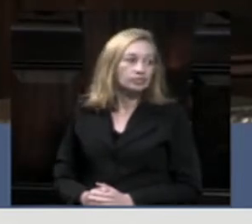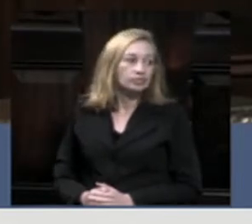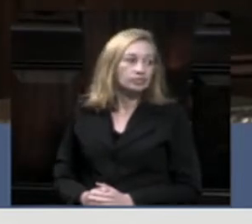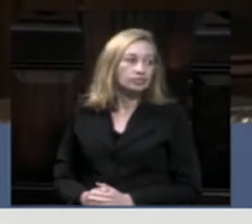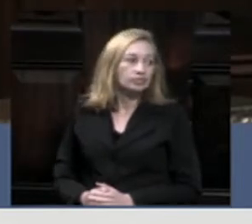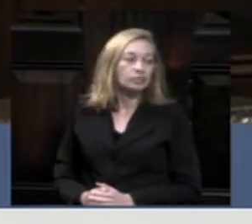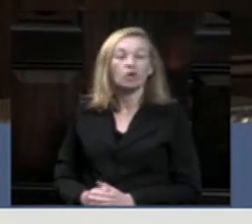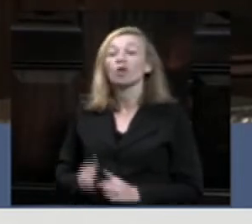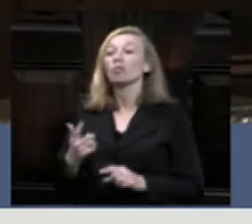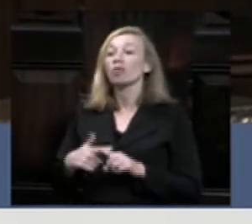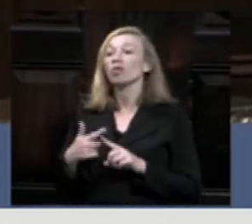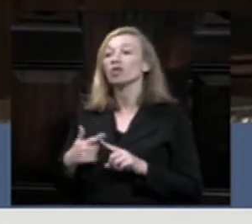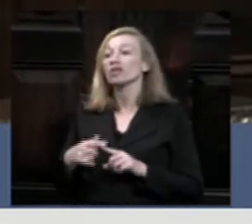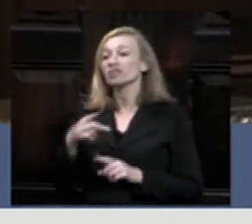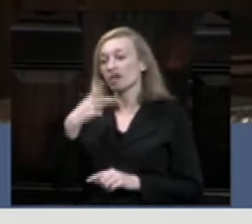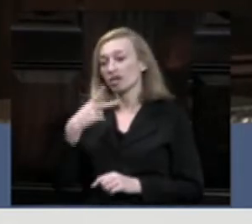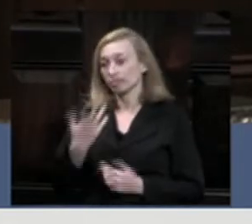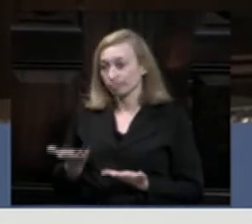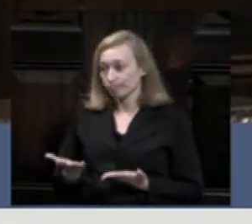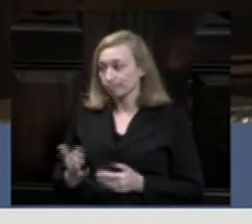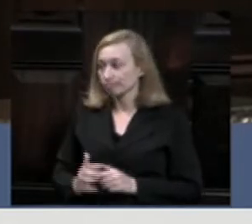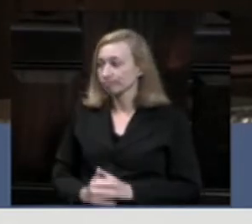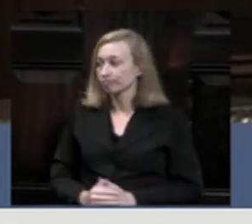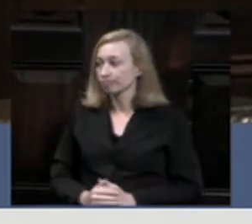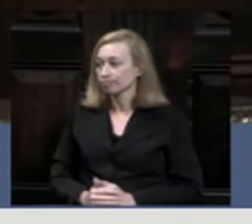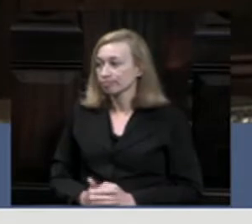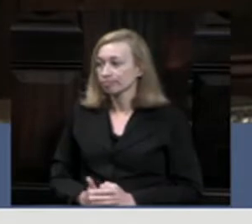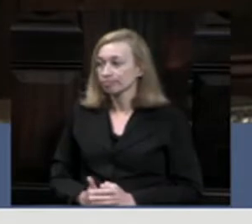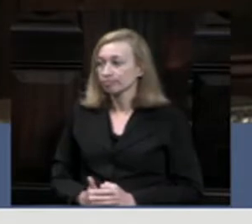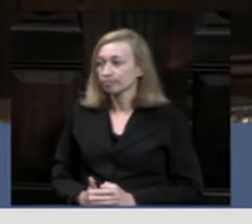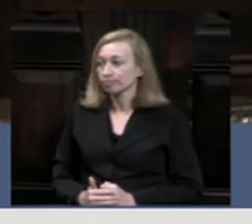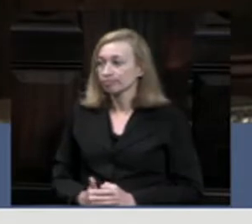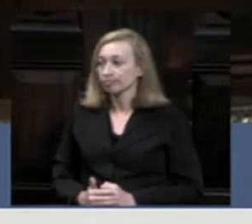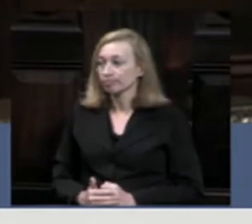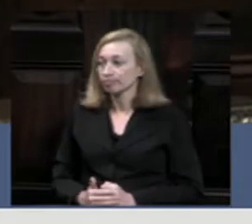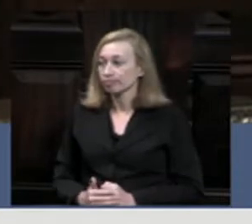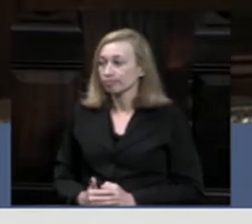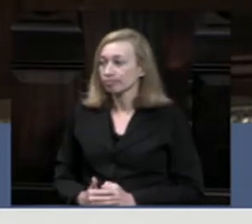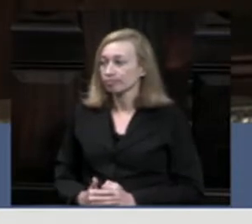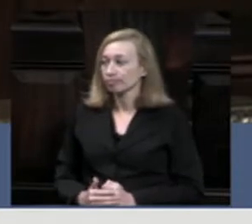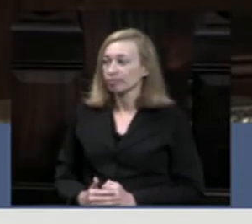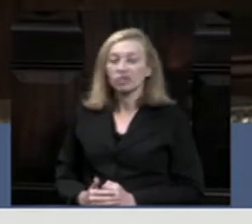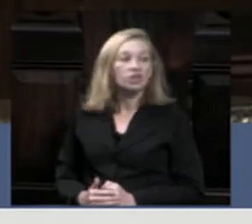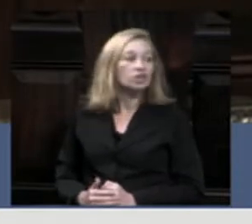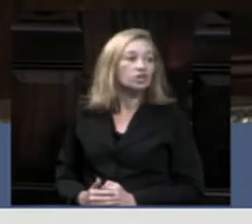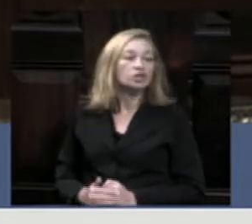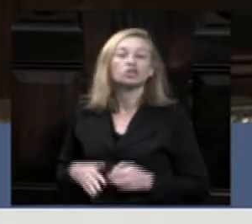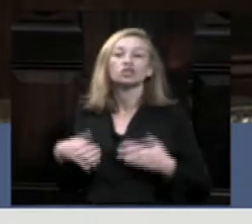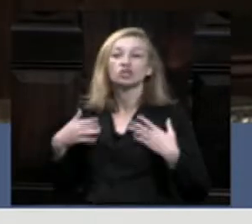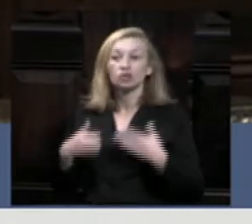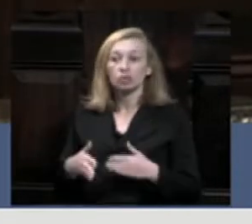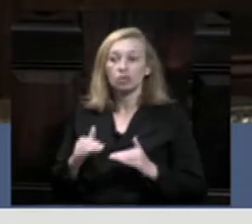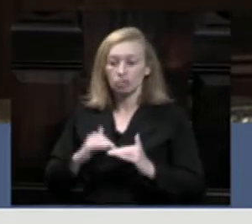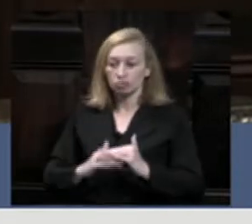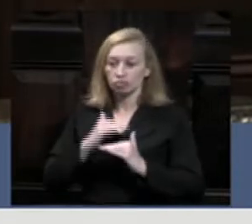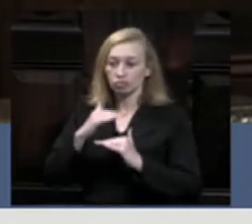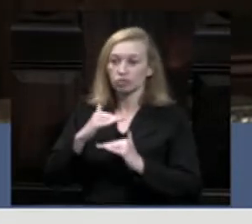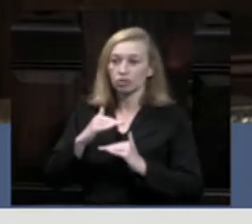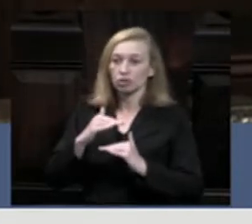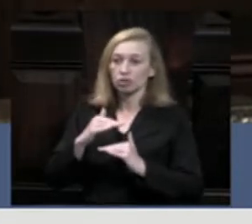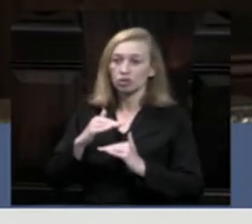Por que digo isto? A ação judicial chegou ao Supremo e o decreto